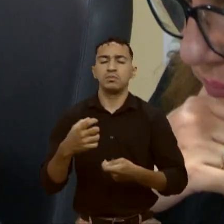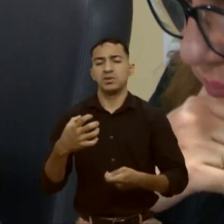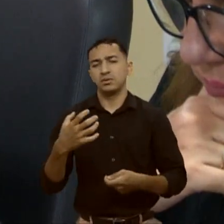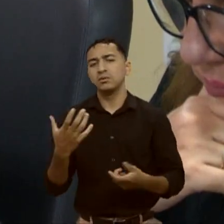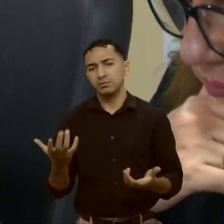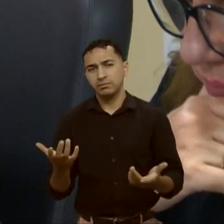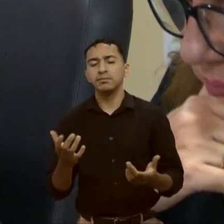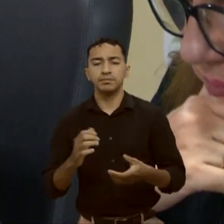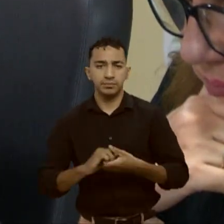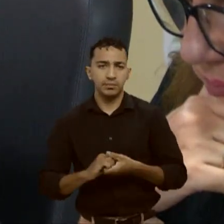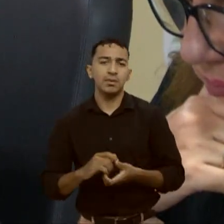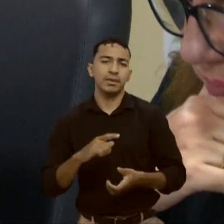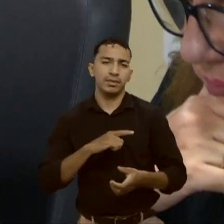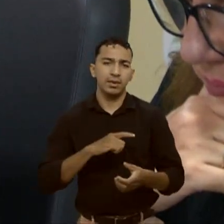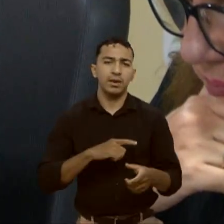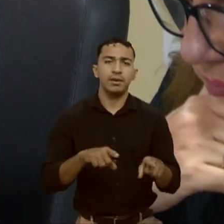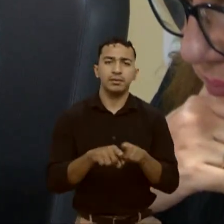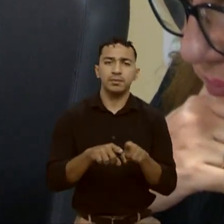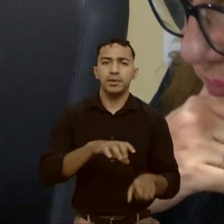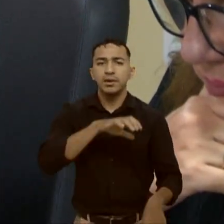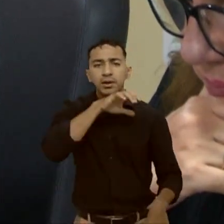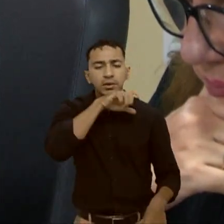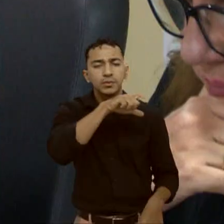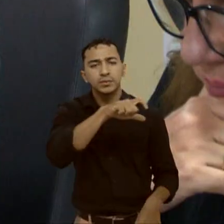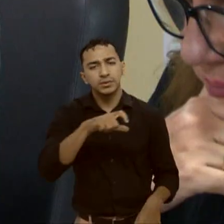de impostos, isso é muito rico e a gente